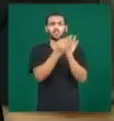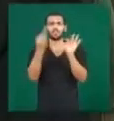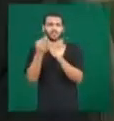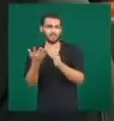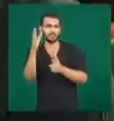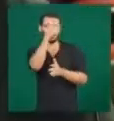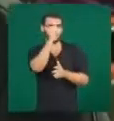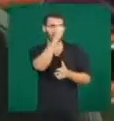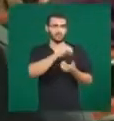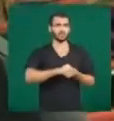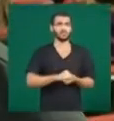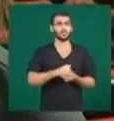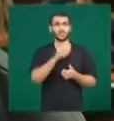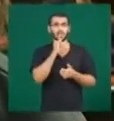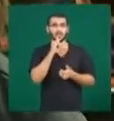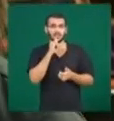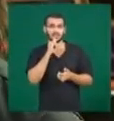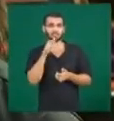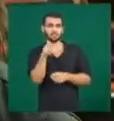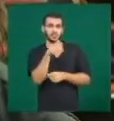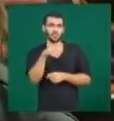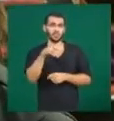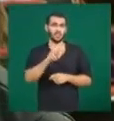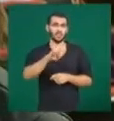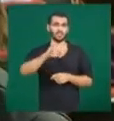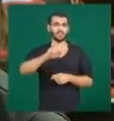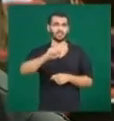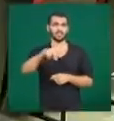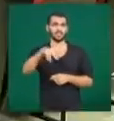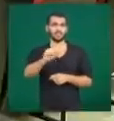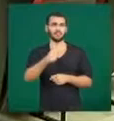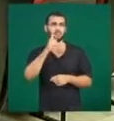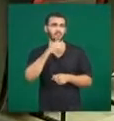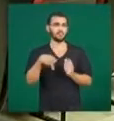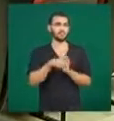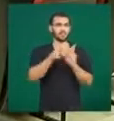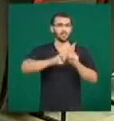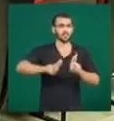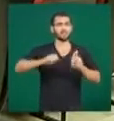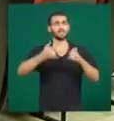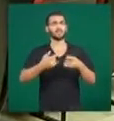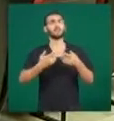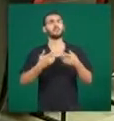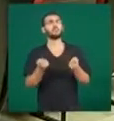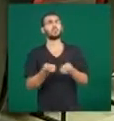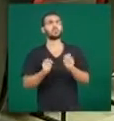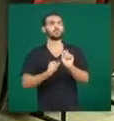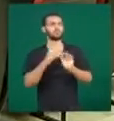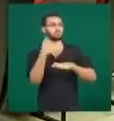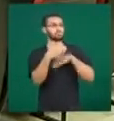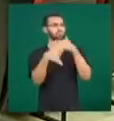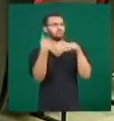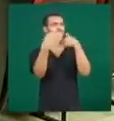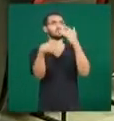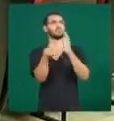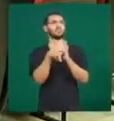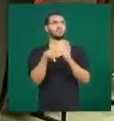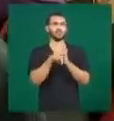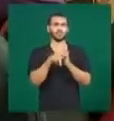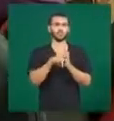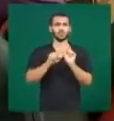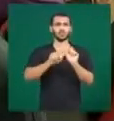que é professora da UF e organizadora do evento, explica que os participantes podem aprimorar os conhecimentos científicos por meio das